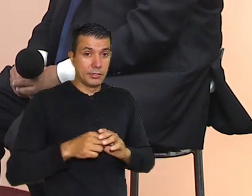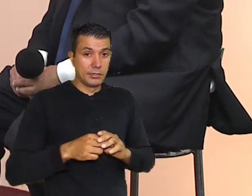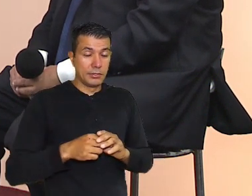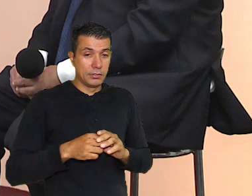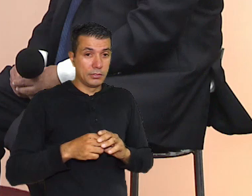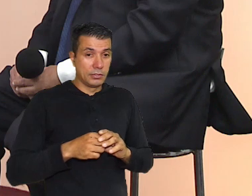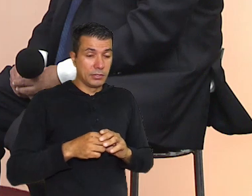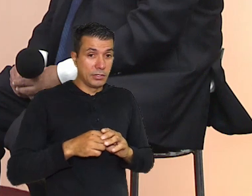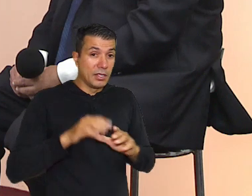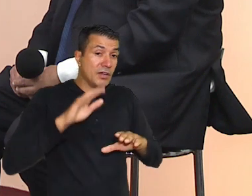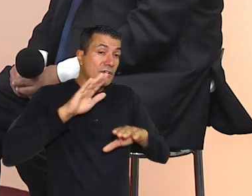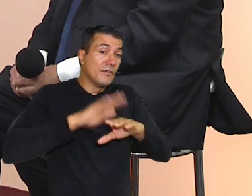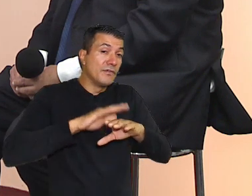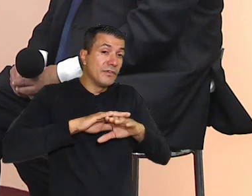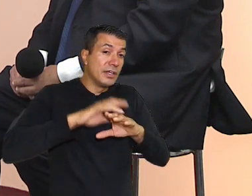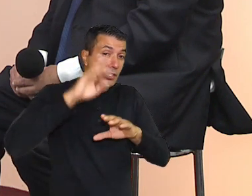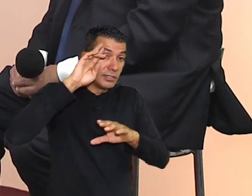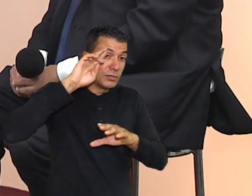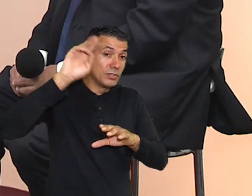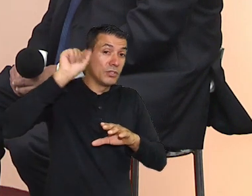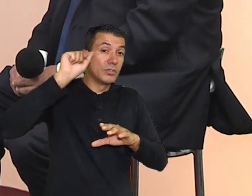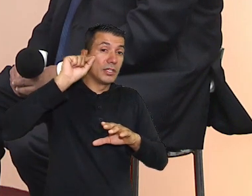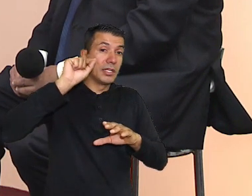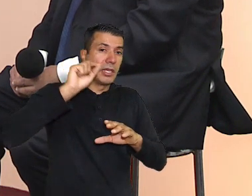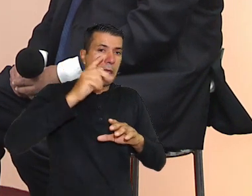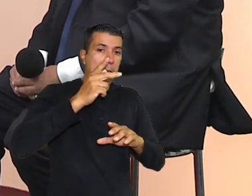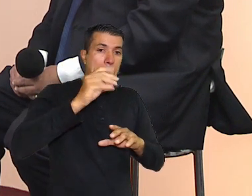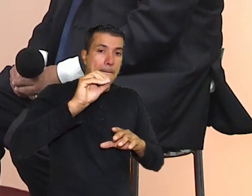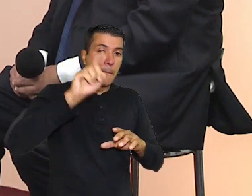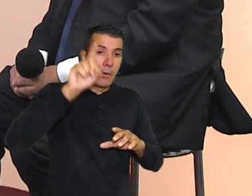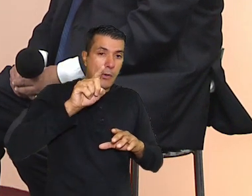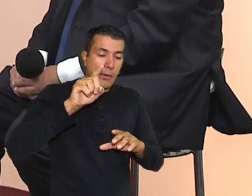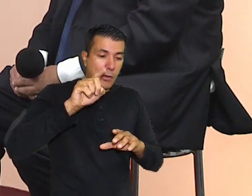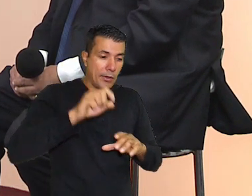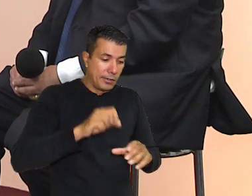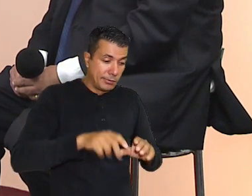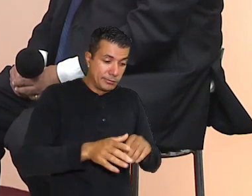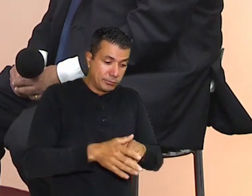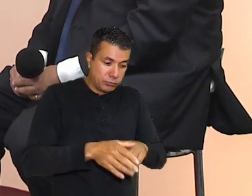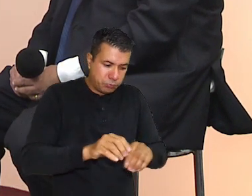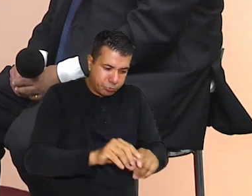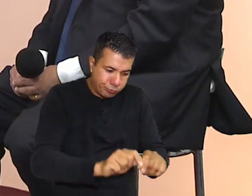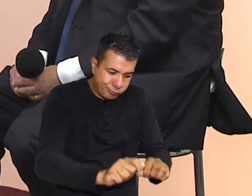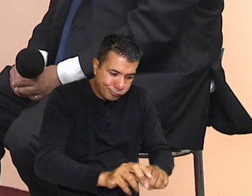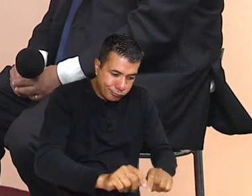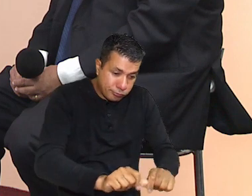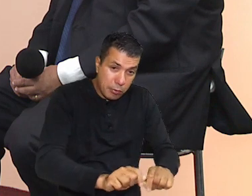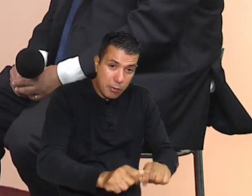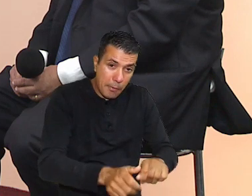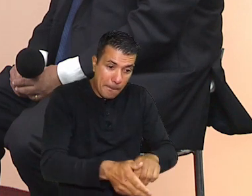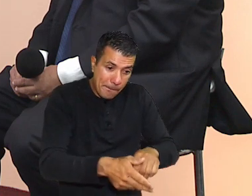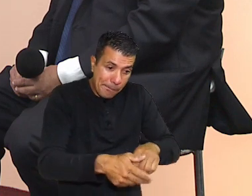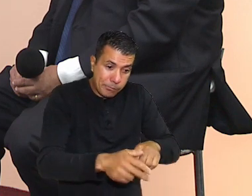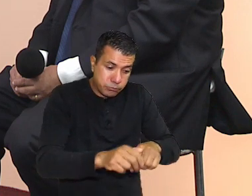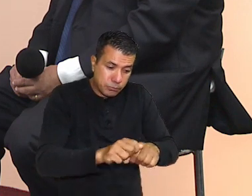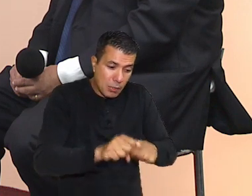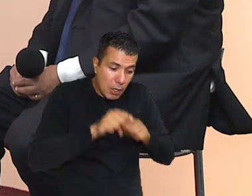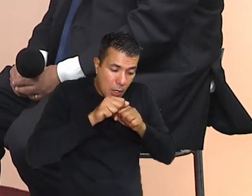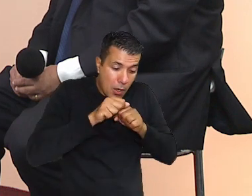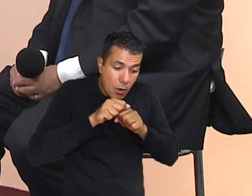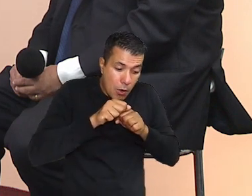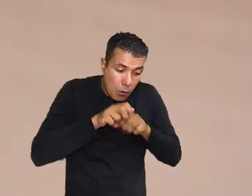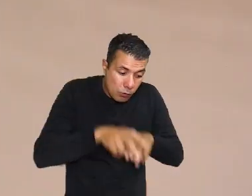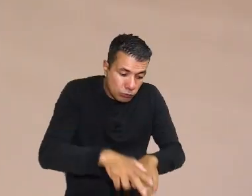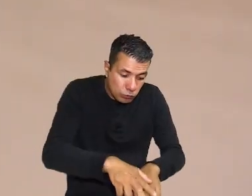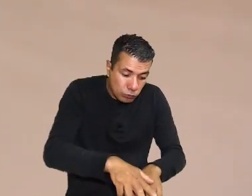Então formou o Senhor Deus ao homem do pó da terra e lhe soprou nas narinas o fôlego de vida. E o homem passou a ser